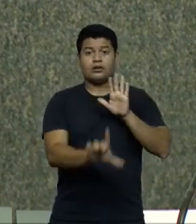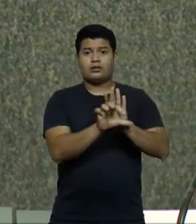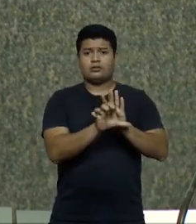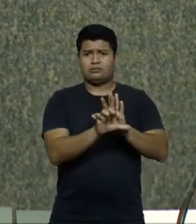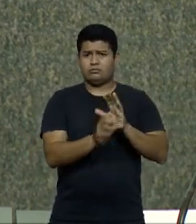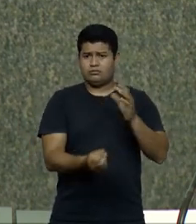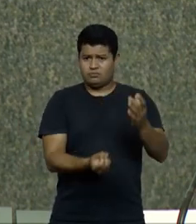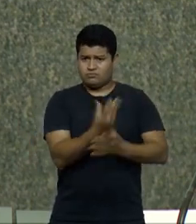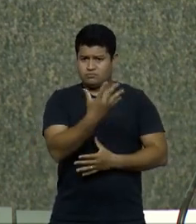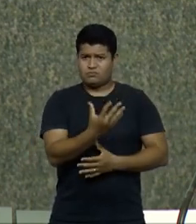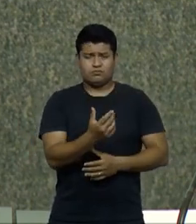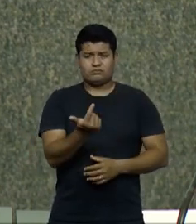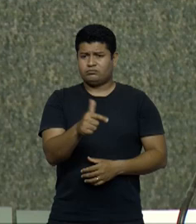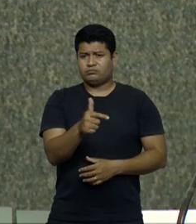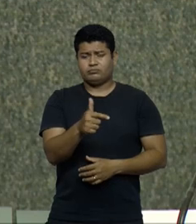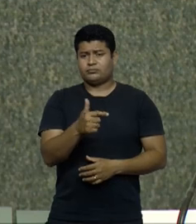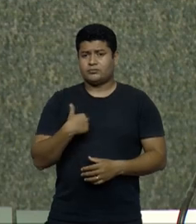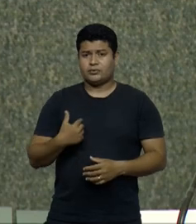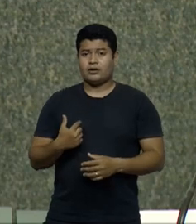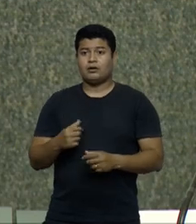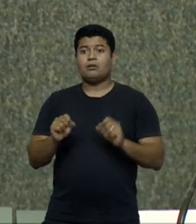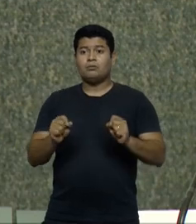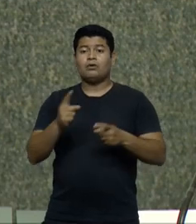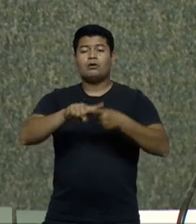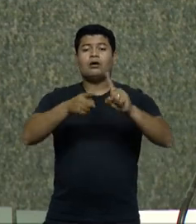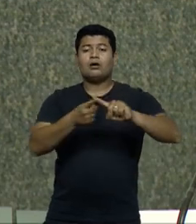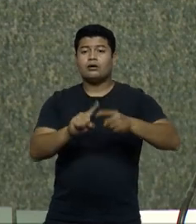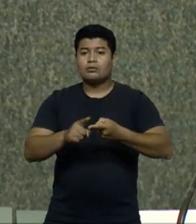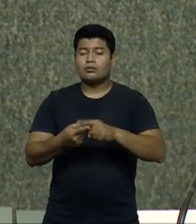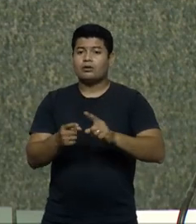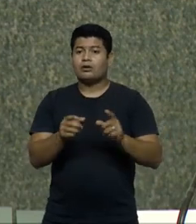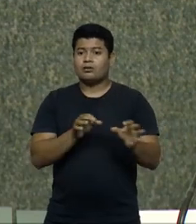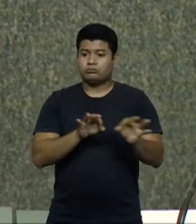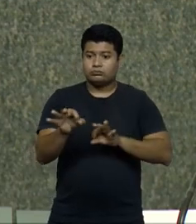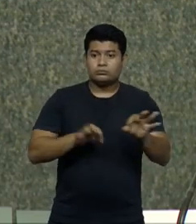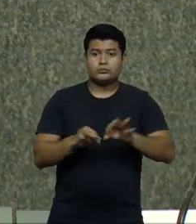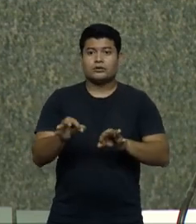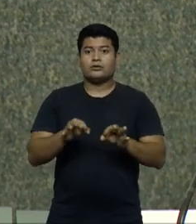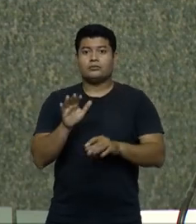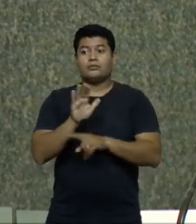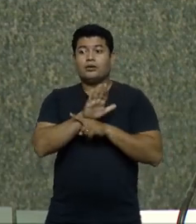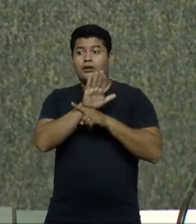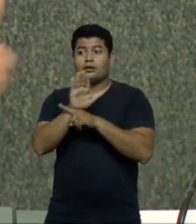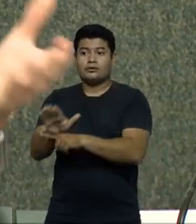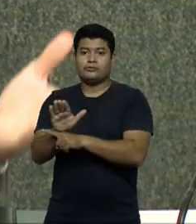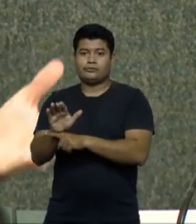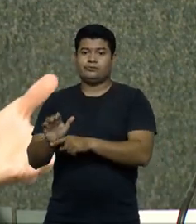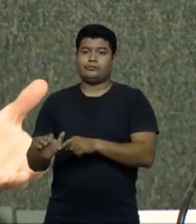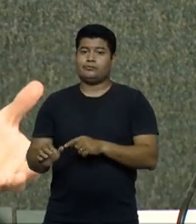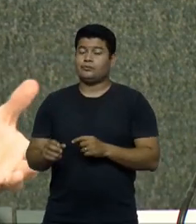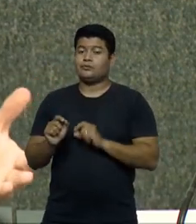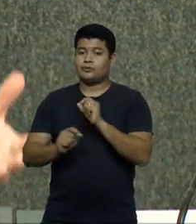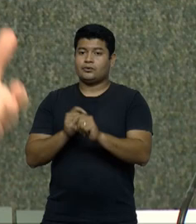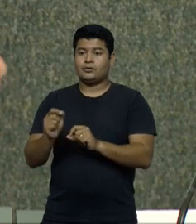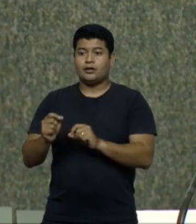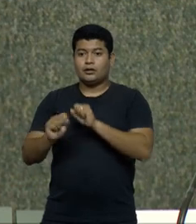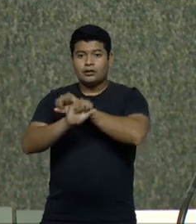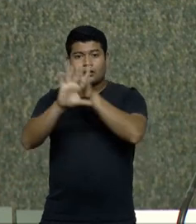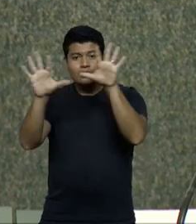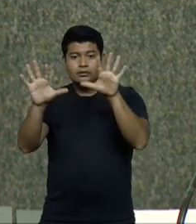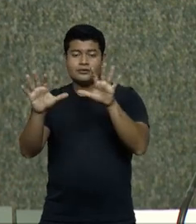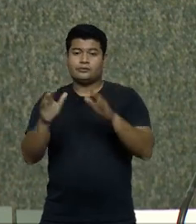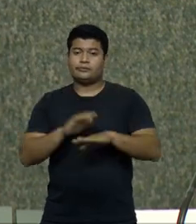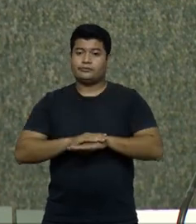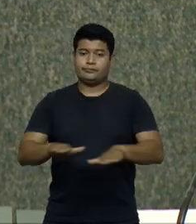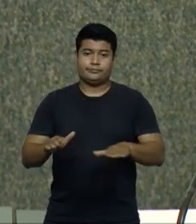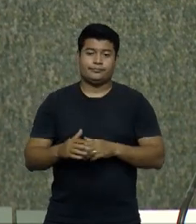buscar pode ajuizar algumas ações mas nem sempre compete ao Ministério Público algumas decisões que são a sugestão do Poder